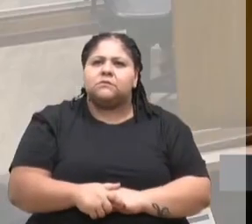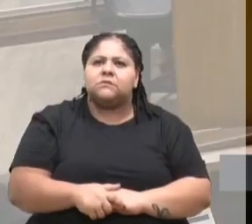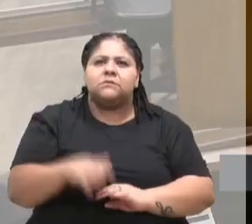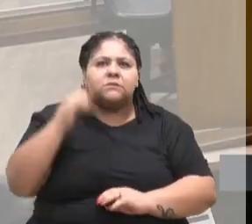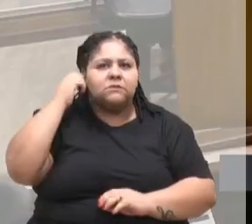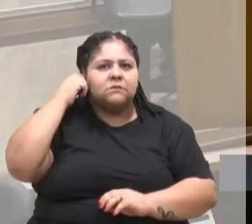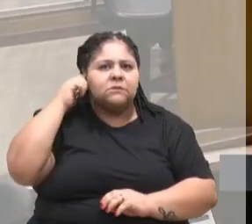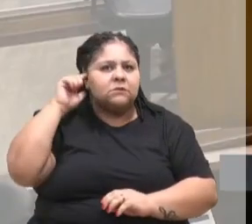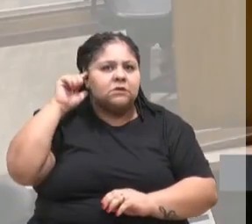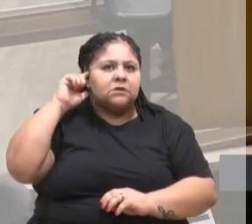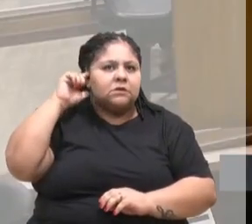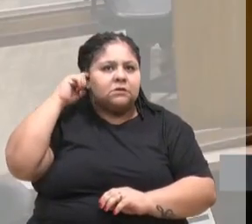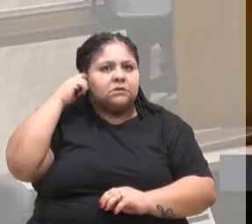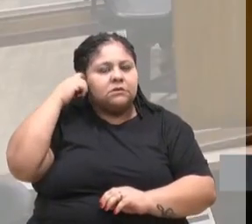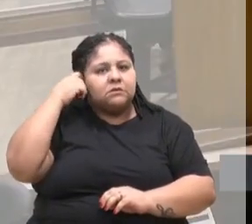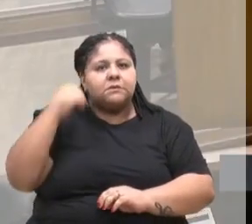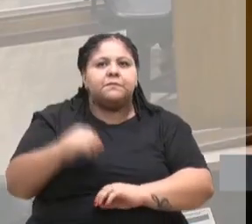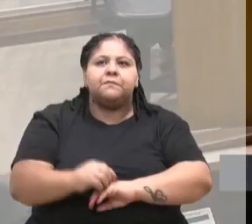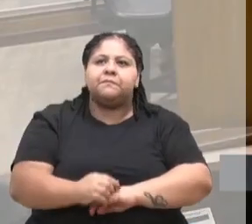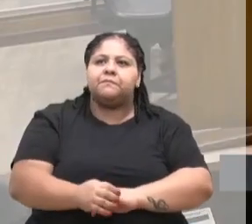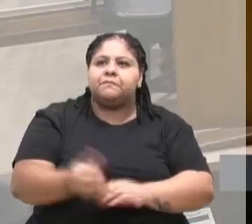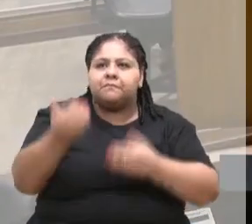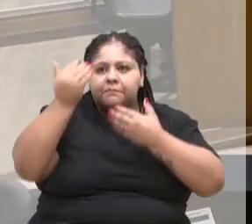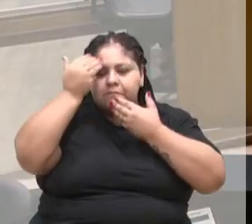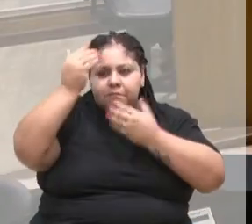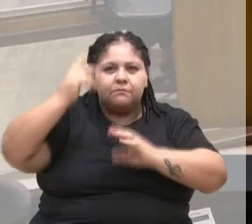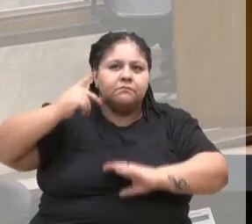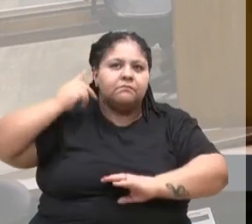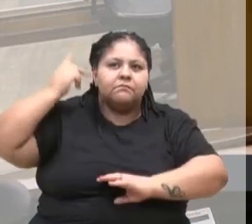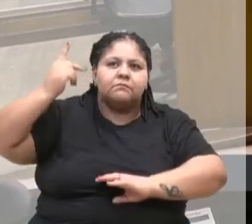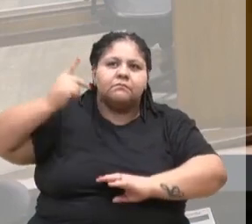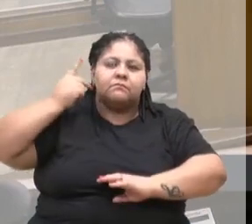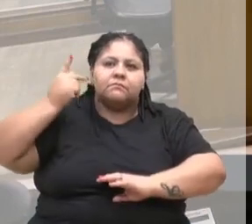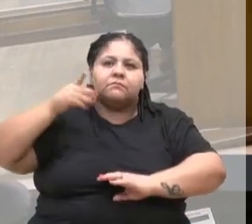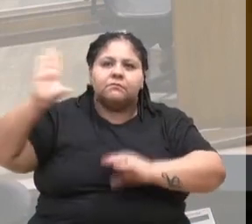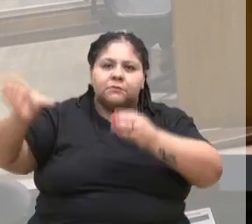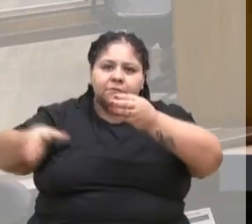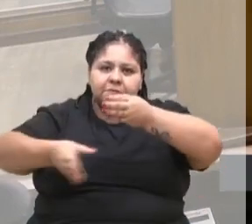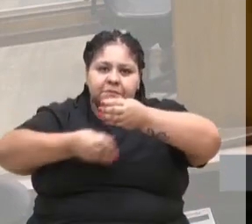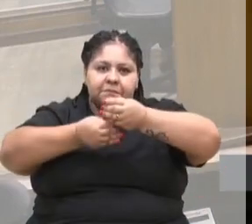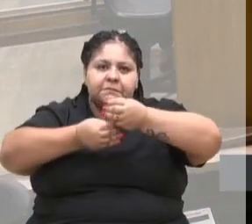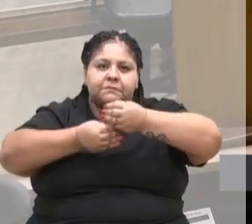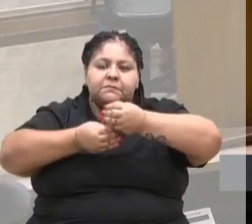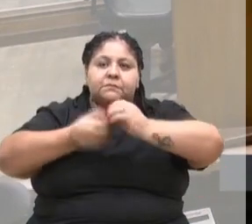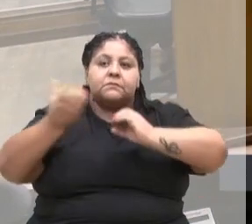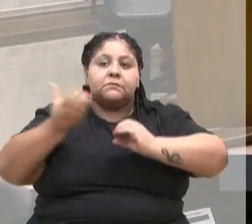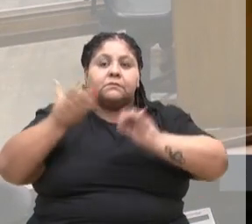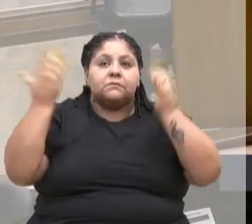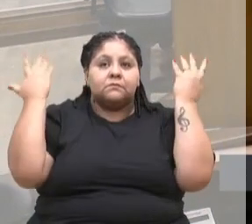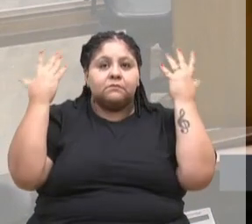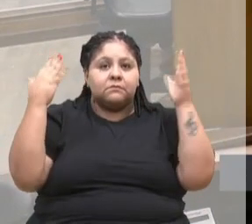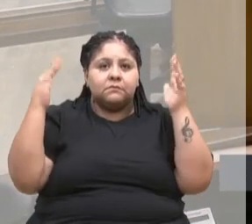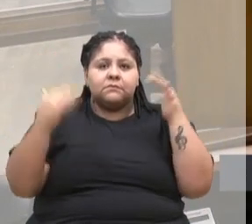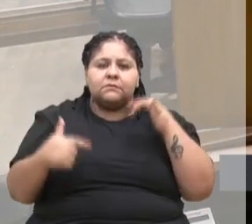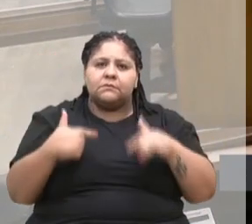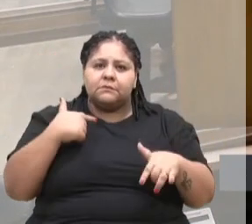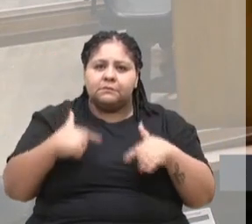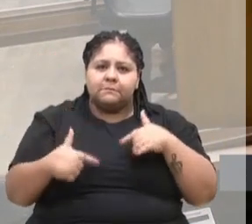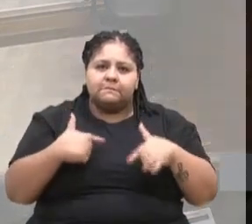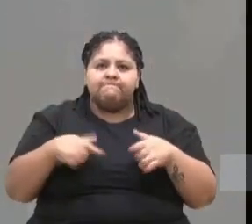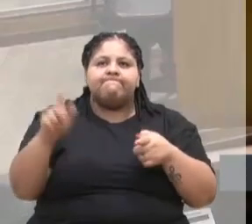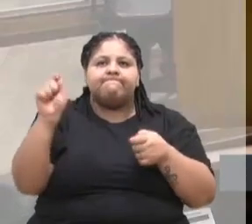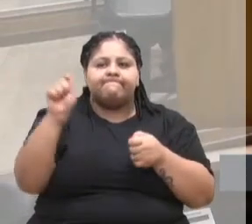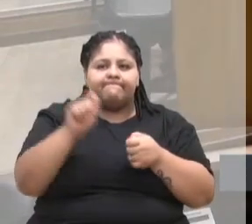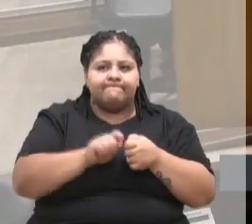Bom, obrigado, vereador, pela parte. Queria lhe parabenizar pelo trabalho que o senhor